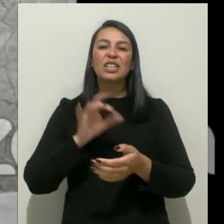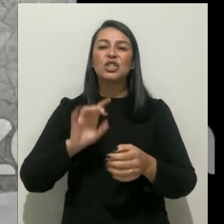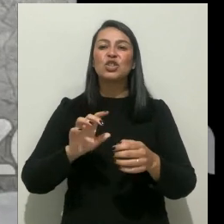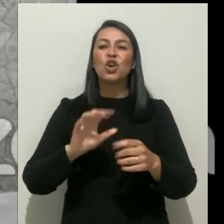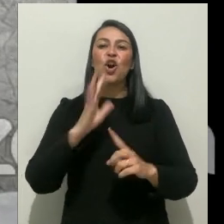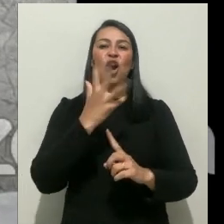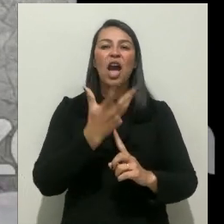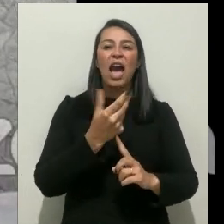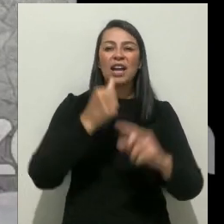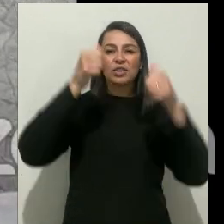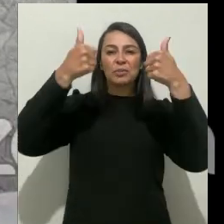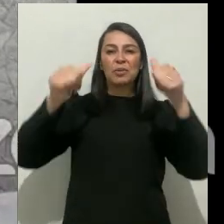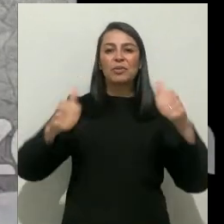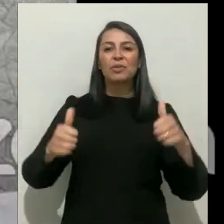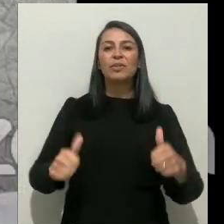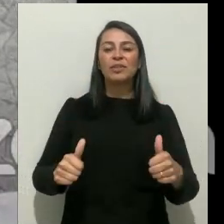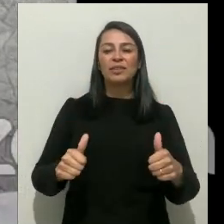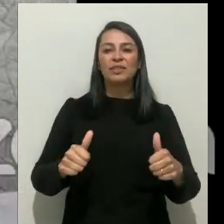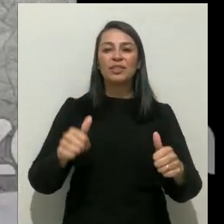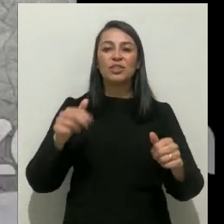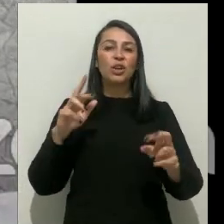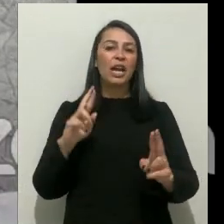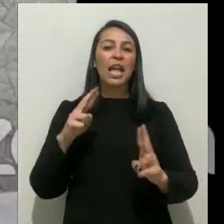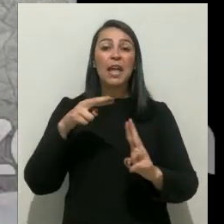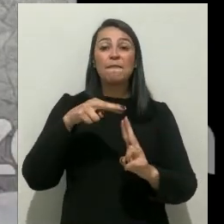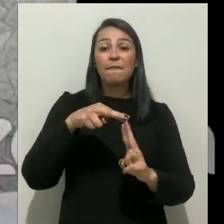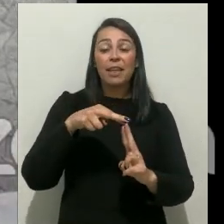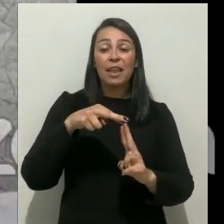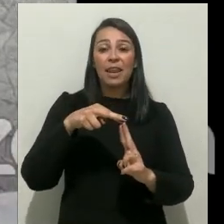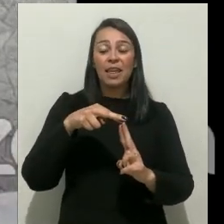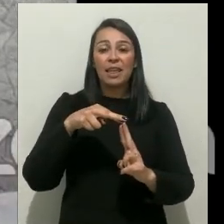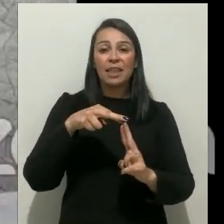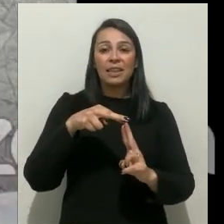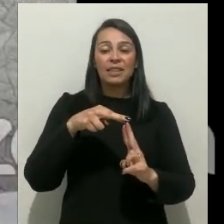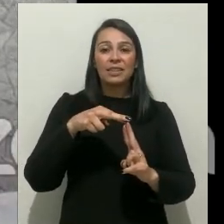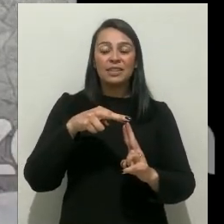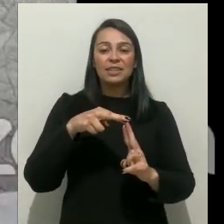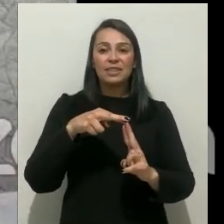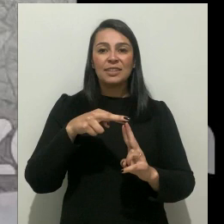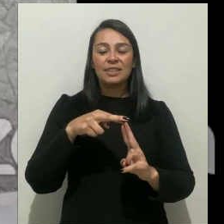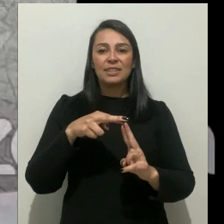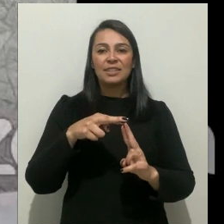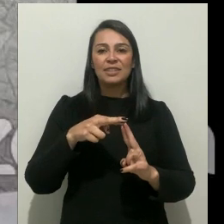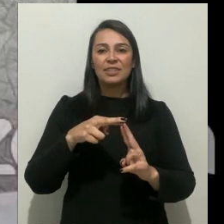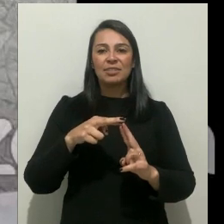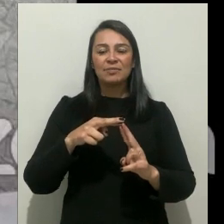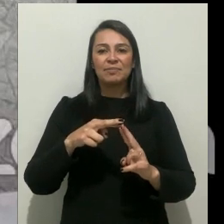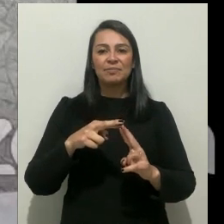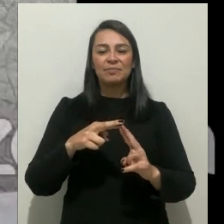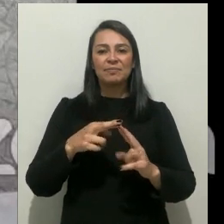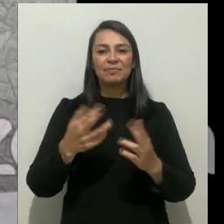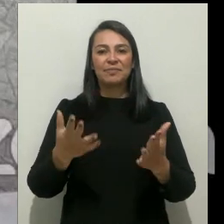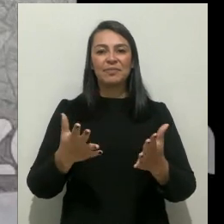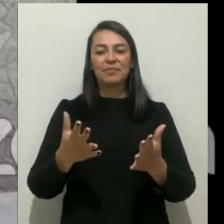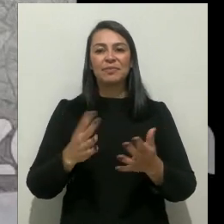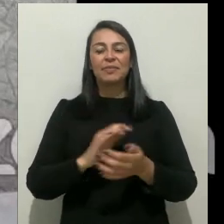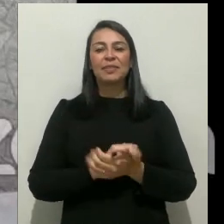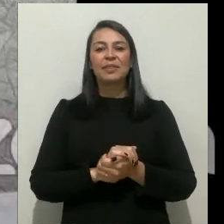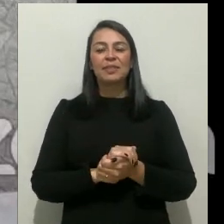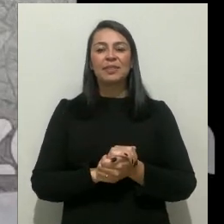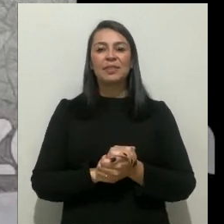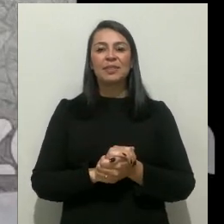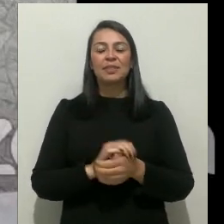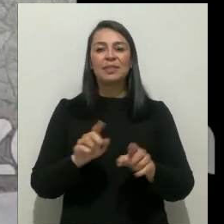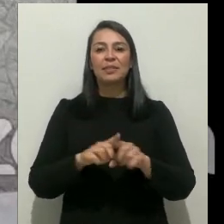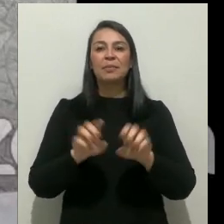de arte, ela vai muito além de uma referência, né, da vida do carioca, do fluminense, né? E